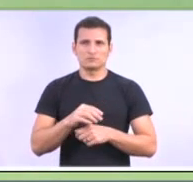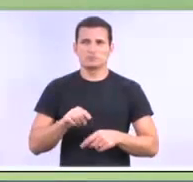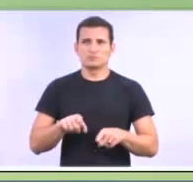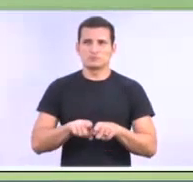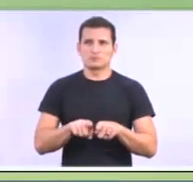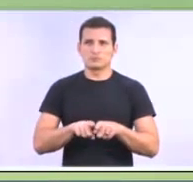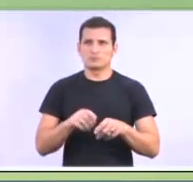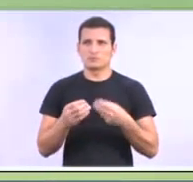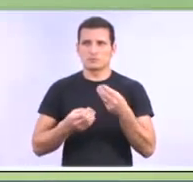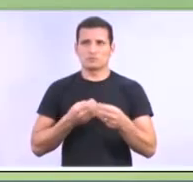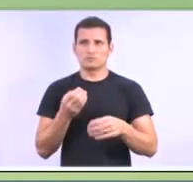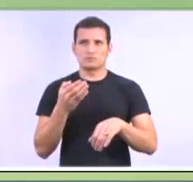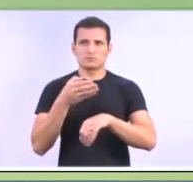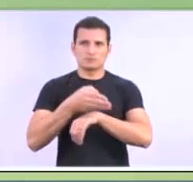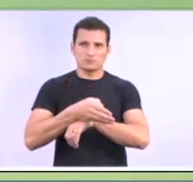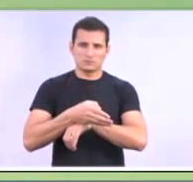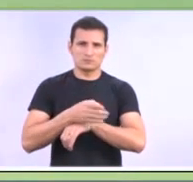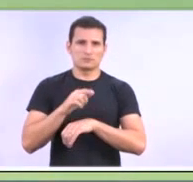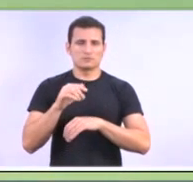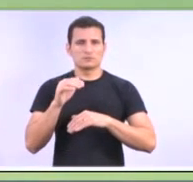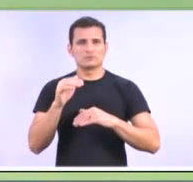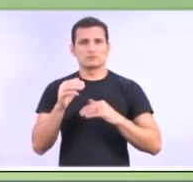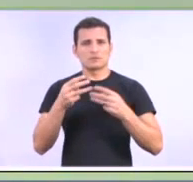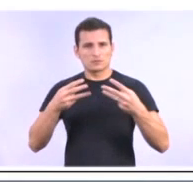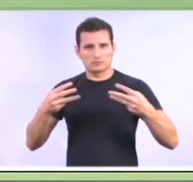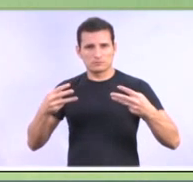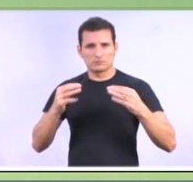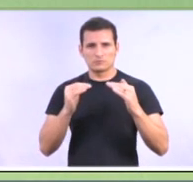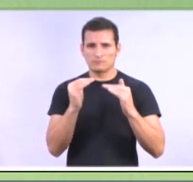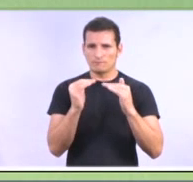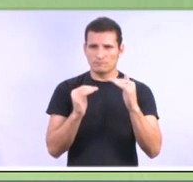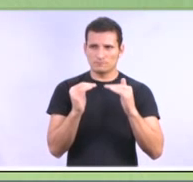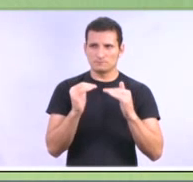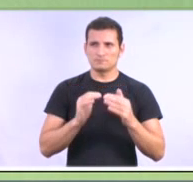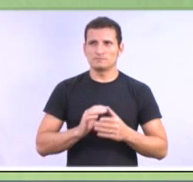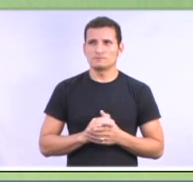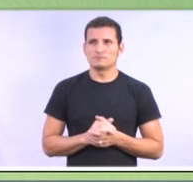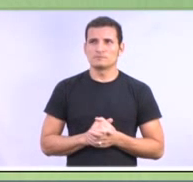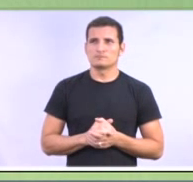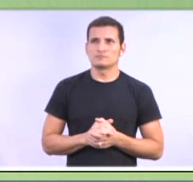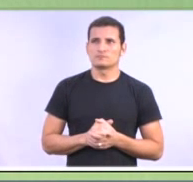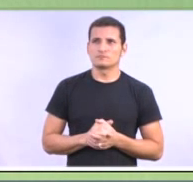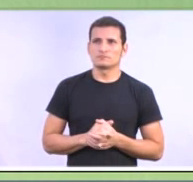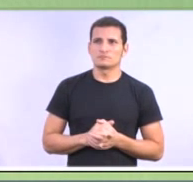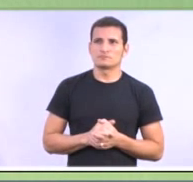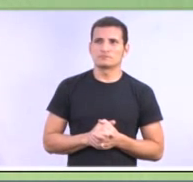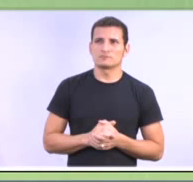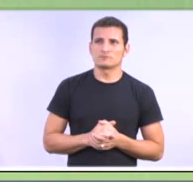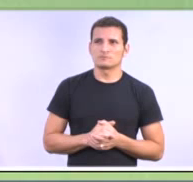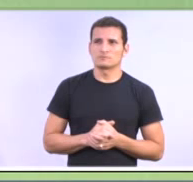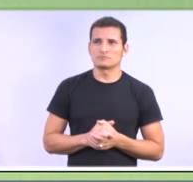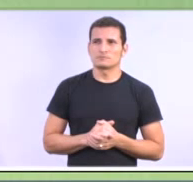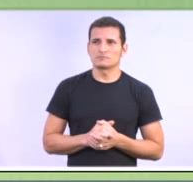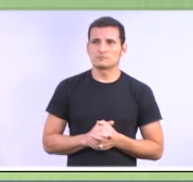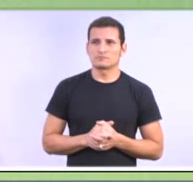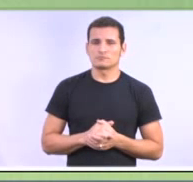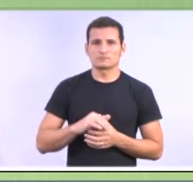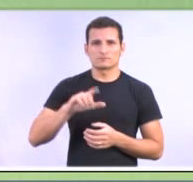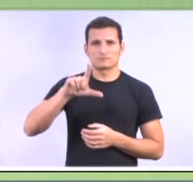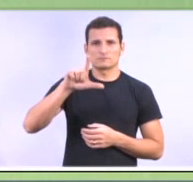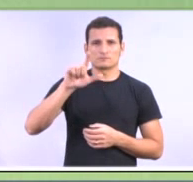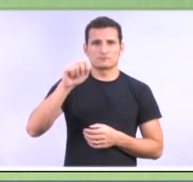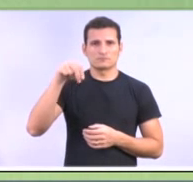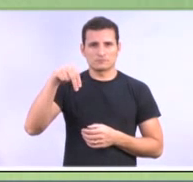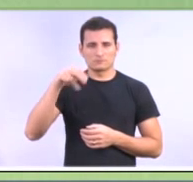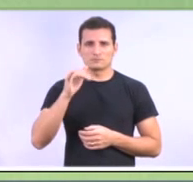são executados no nível de rede. Vamos a conhecer através da imagem. A LAN, por exemplo,